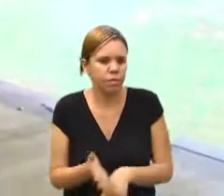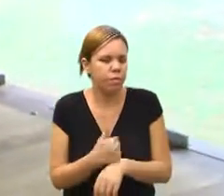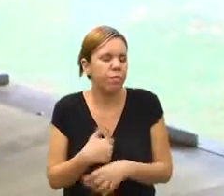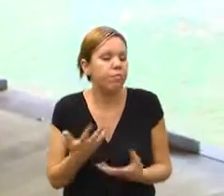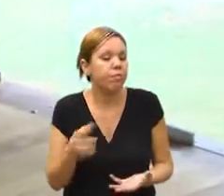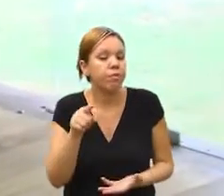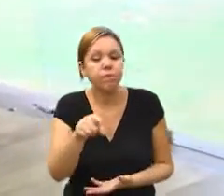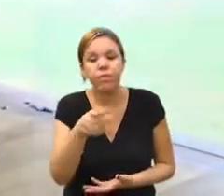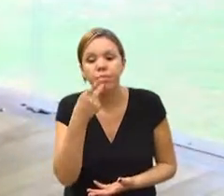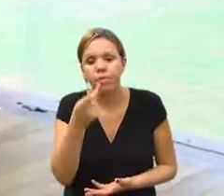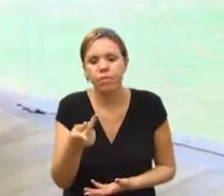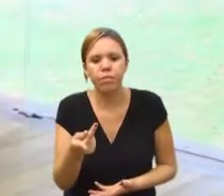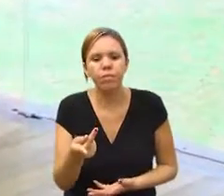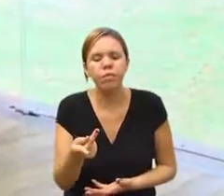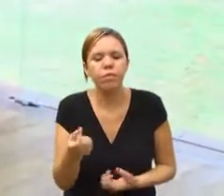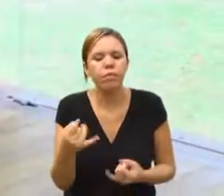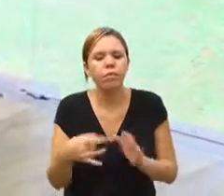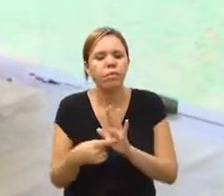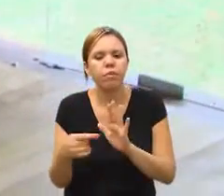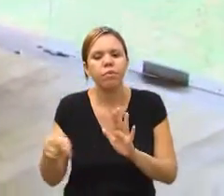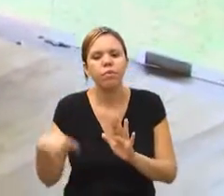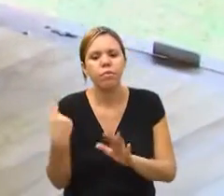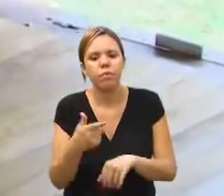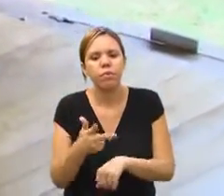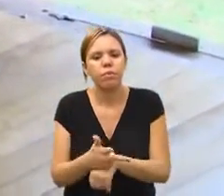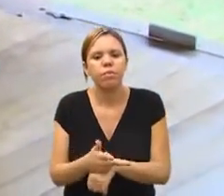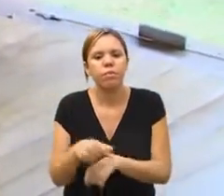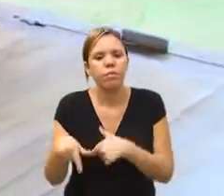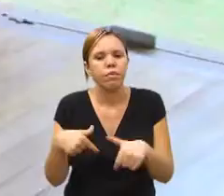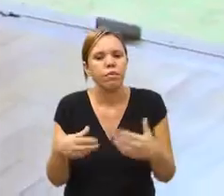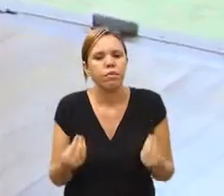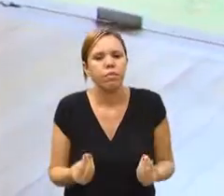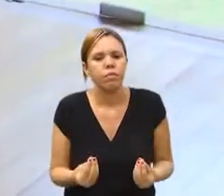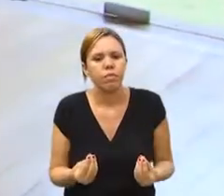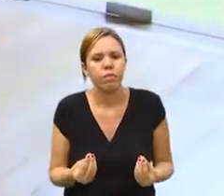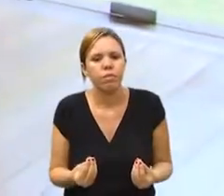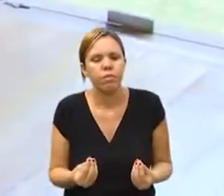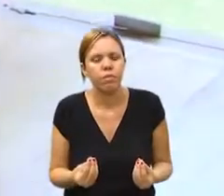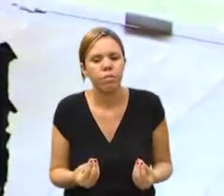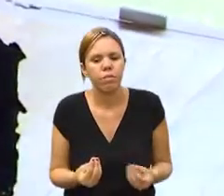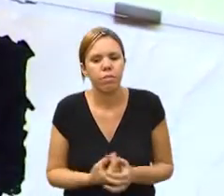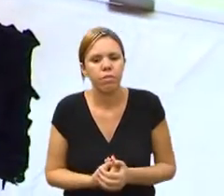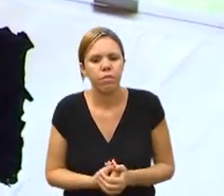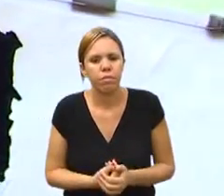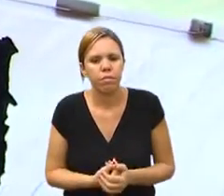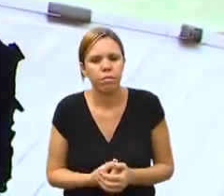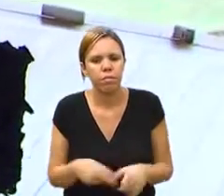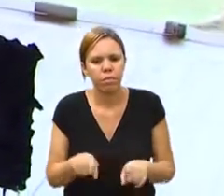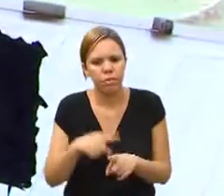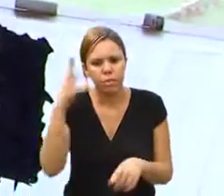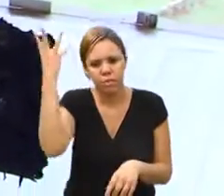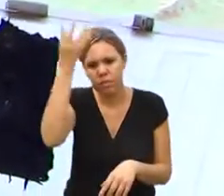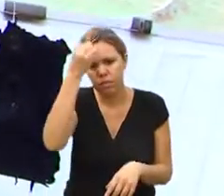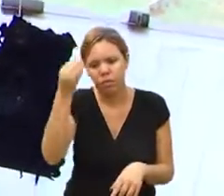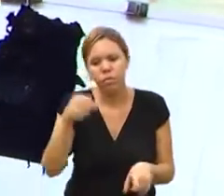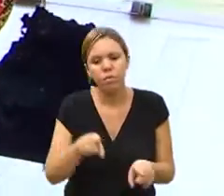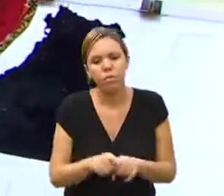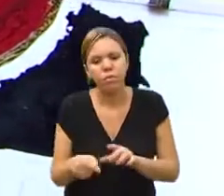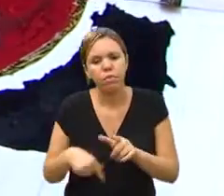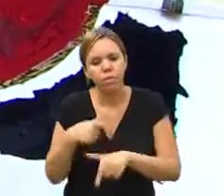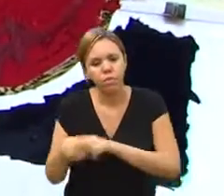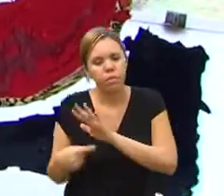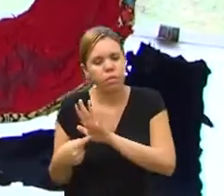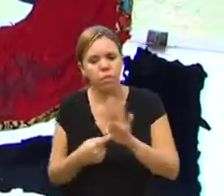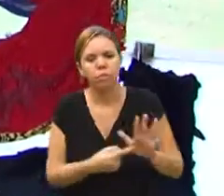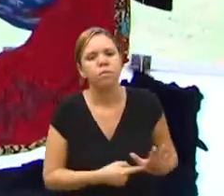eu queria que você falasse, enquanto o Marcelo mostra pra gente, você trabalha bastante o lado da espiritualidade também, né? Meu trabalho ele vai trazer